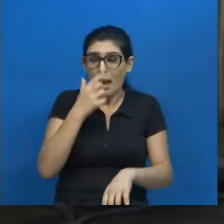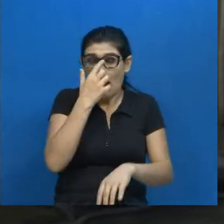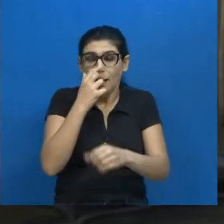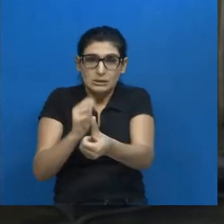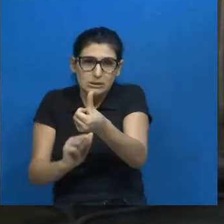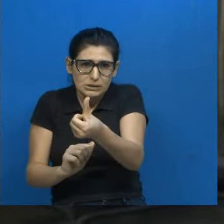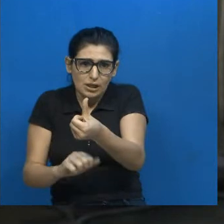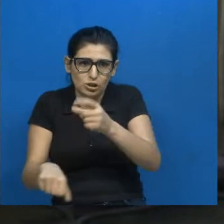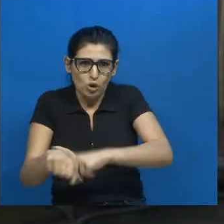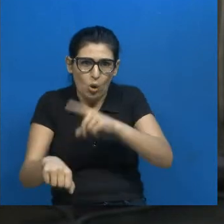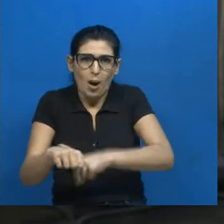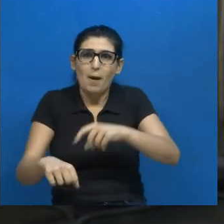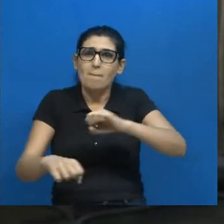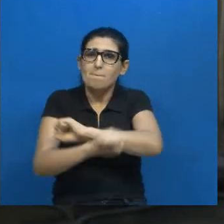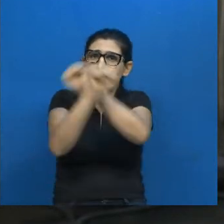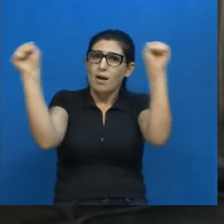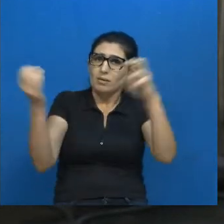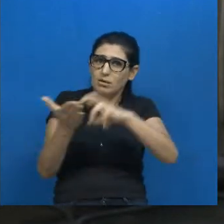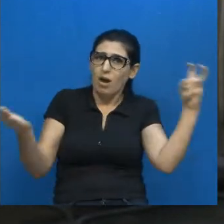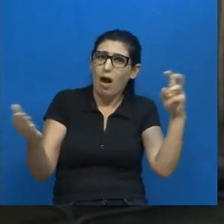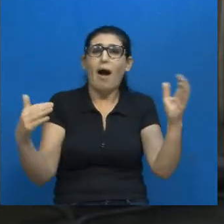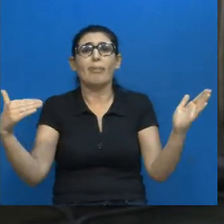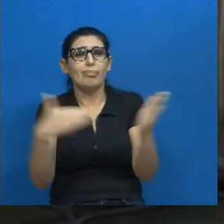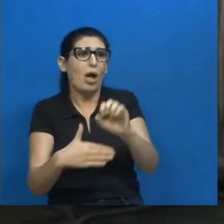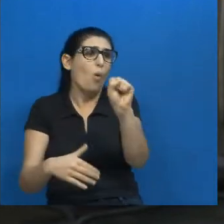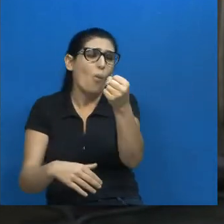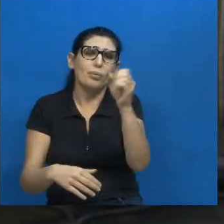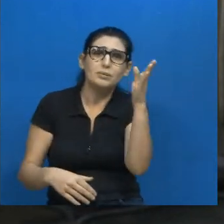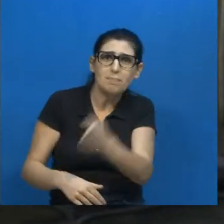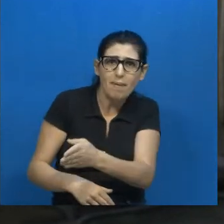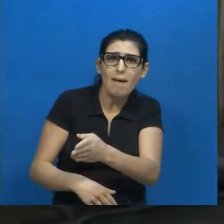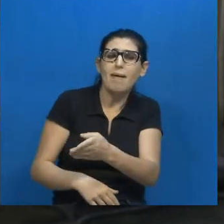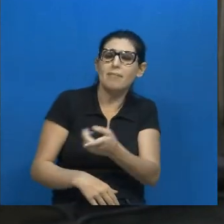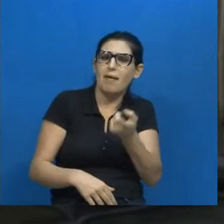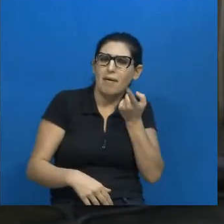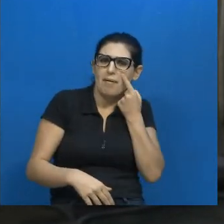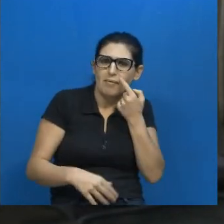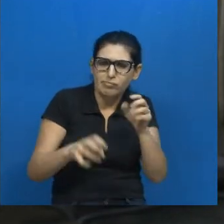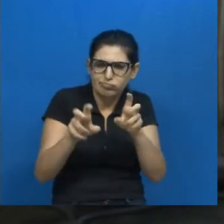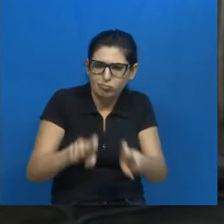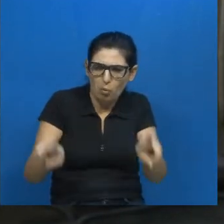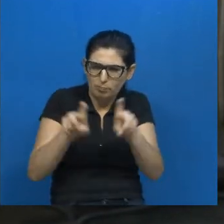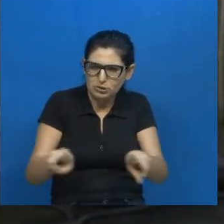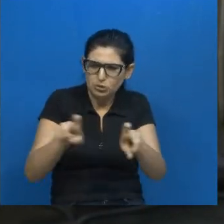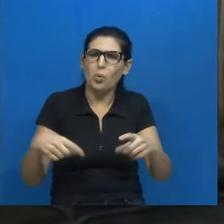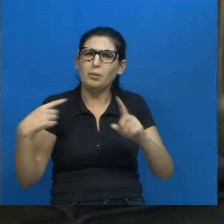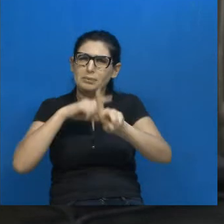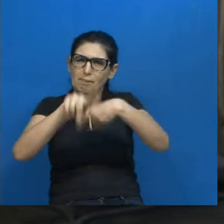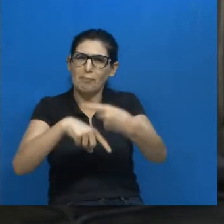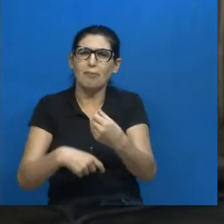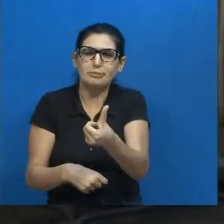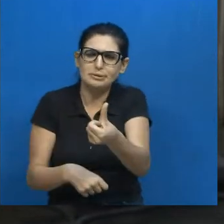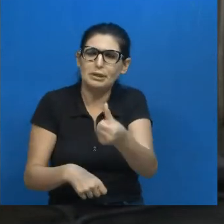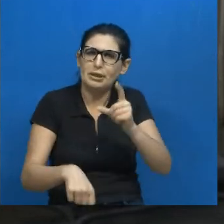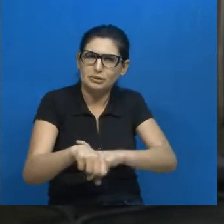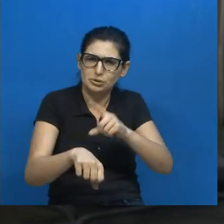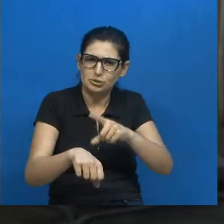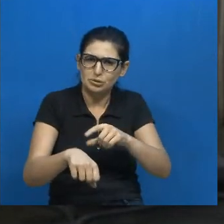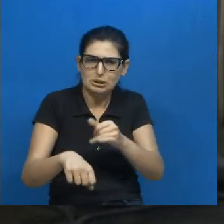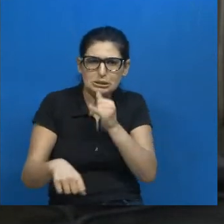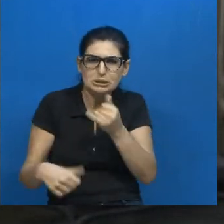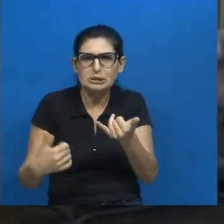6 horas da manhã até as 8h30, avaliou-se o horário do pico, depois das 18,